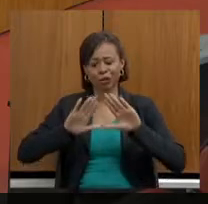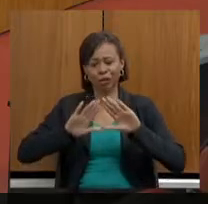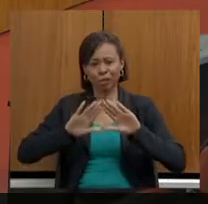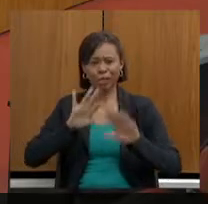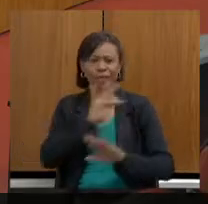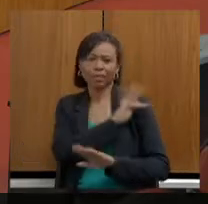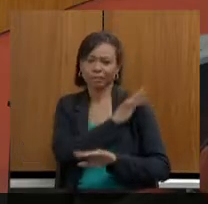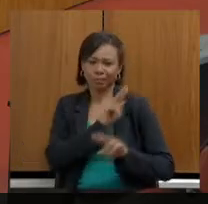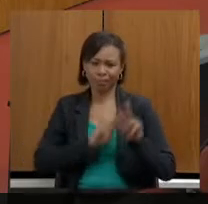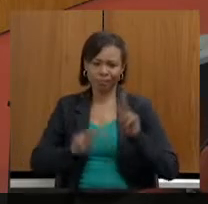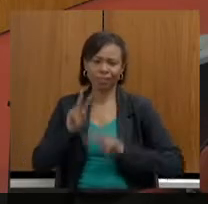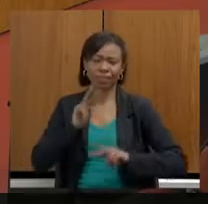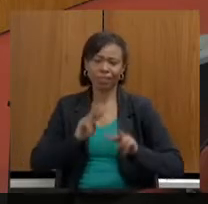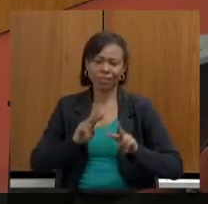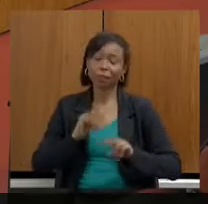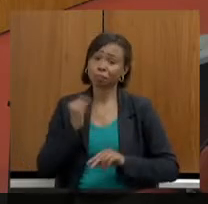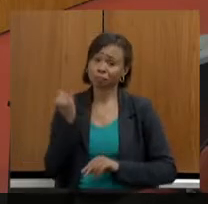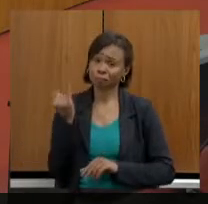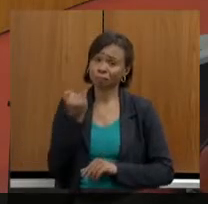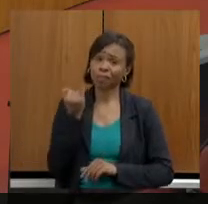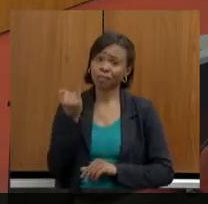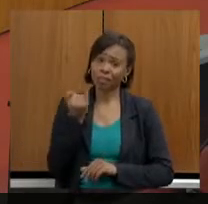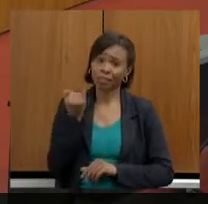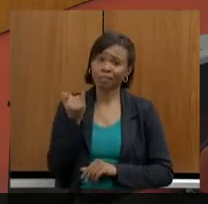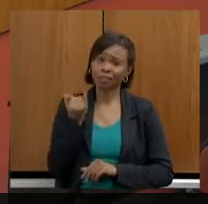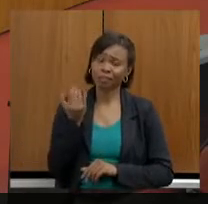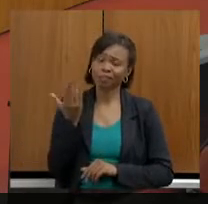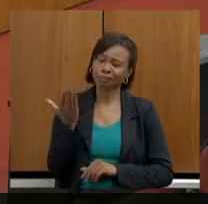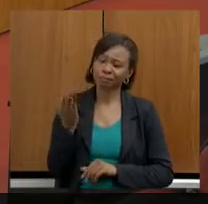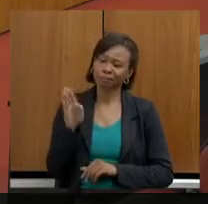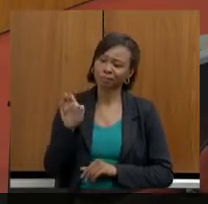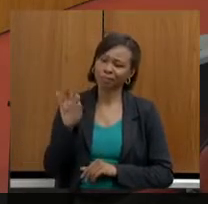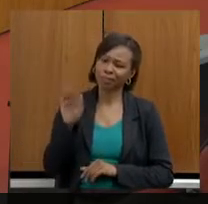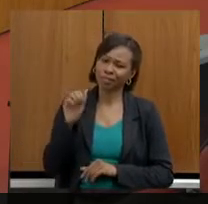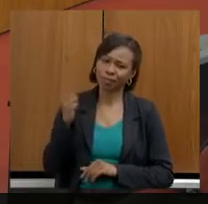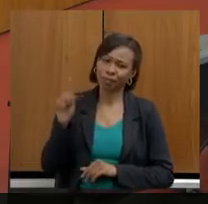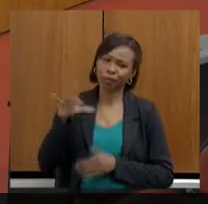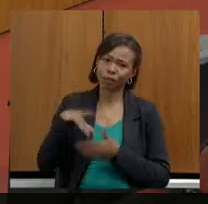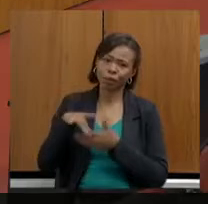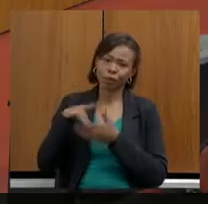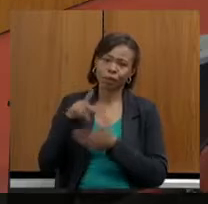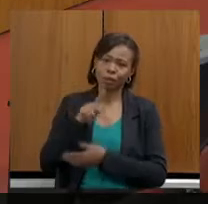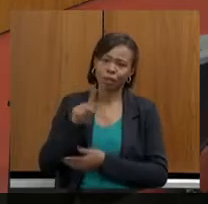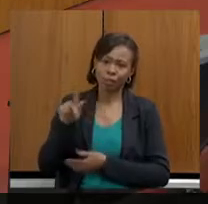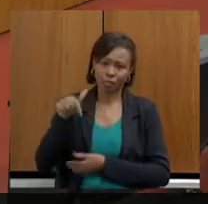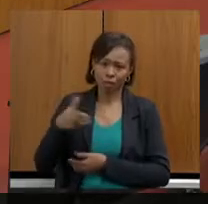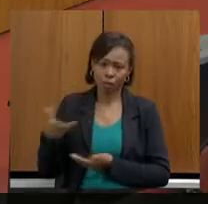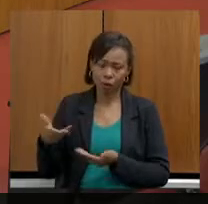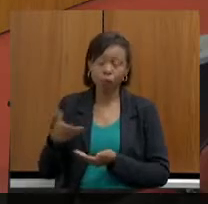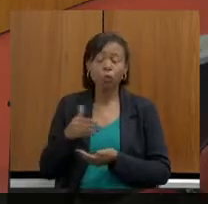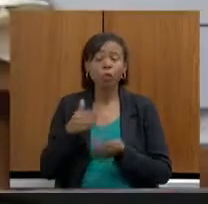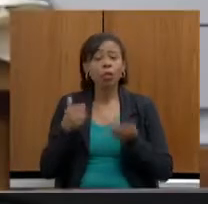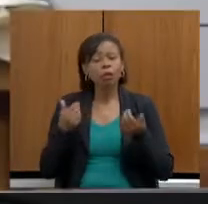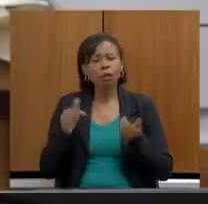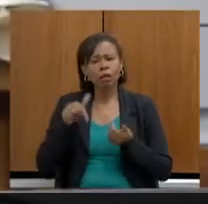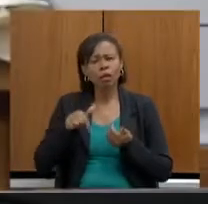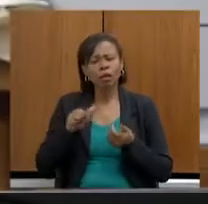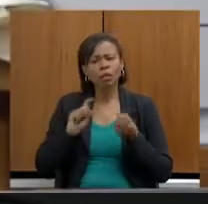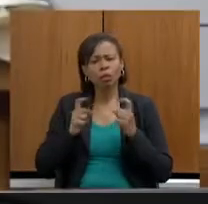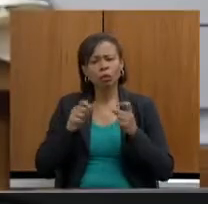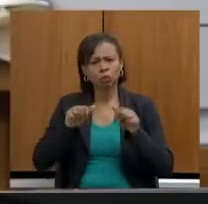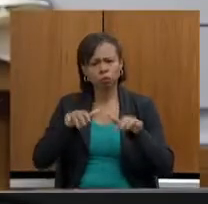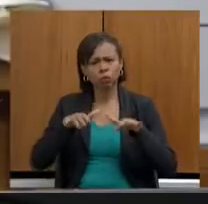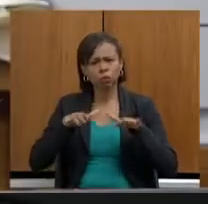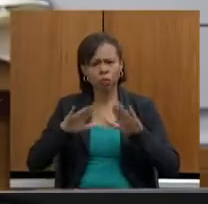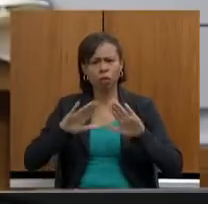importância que tem Professor Betão nosso Presidente nesse momento e esse evento que